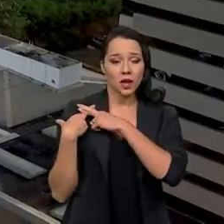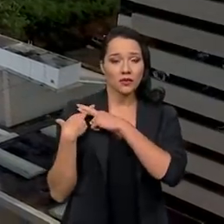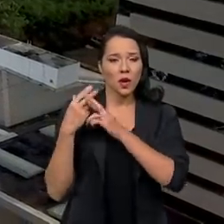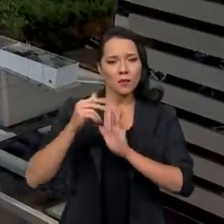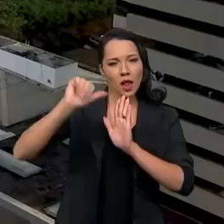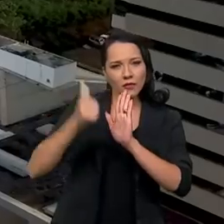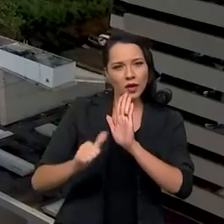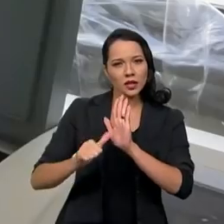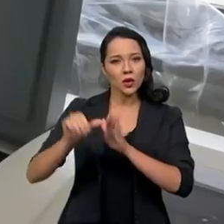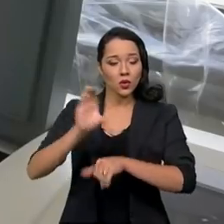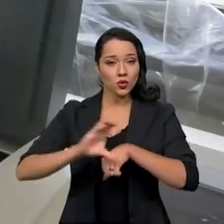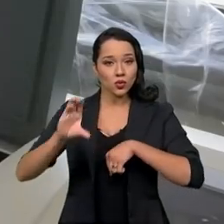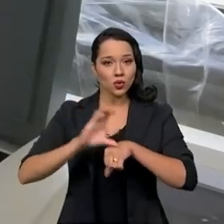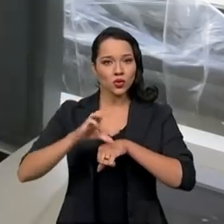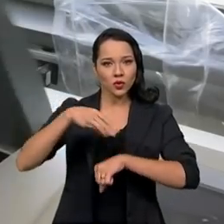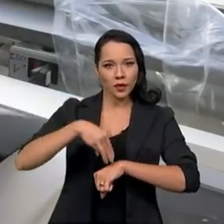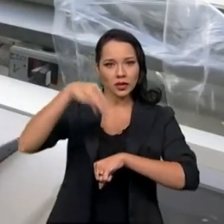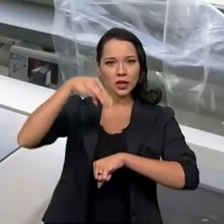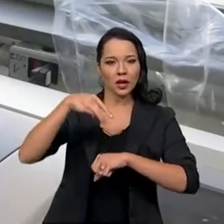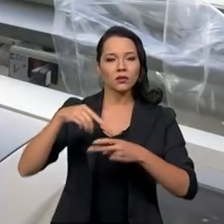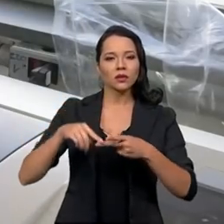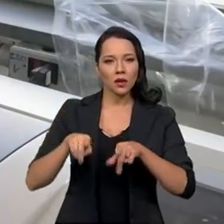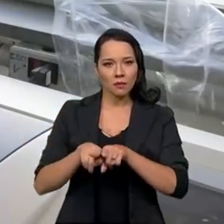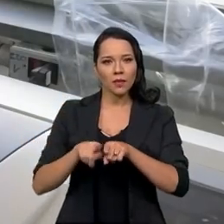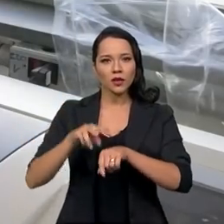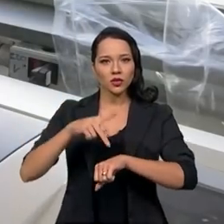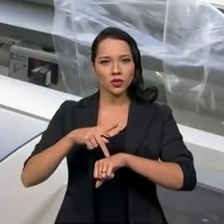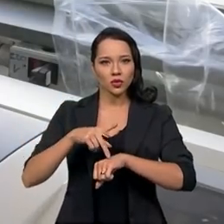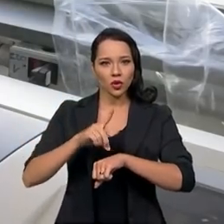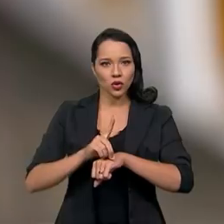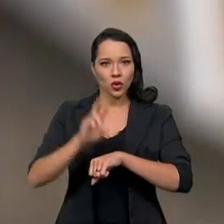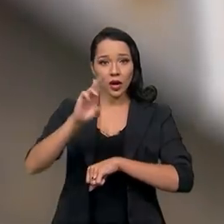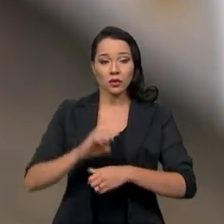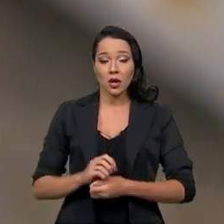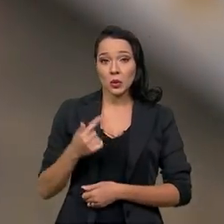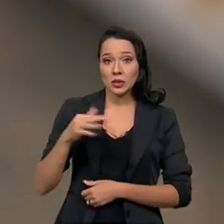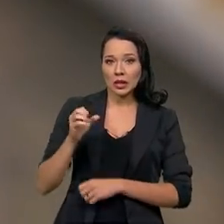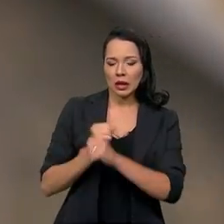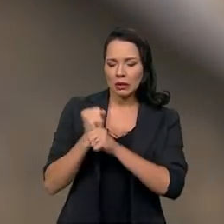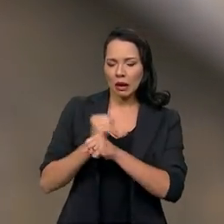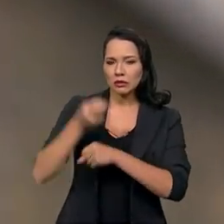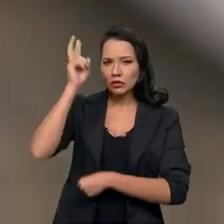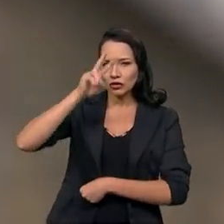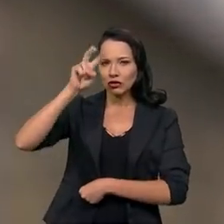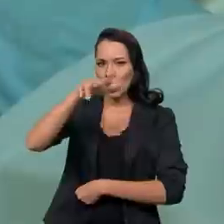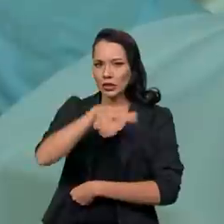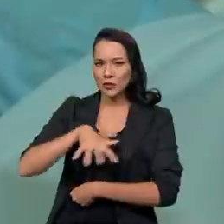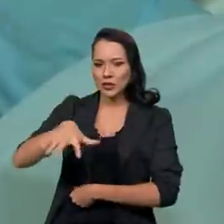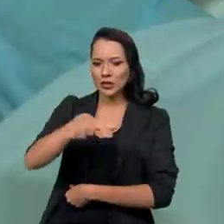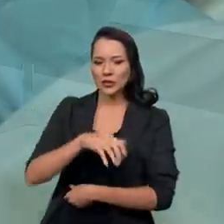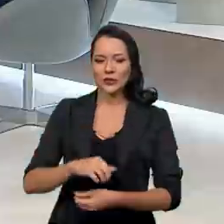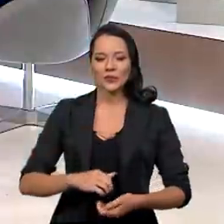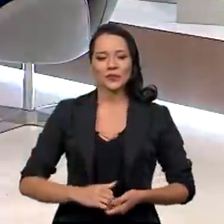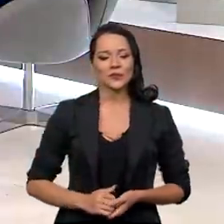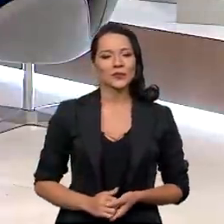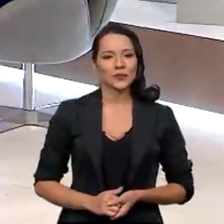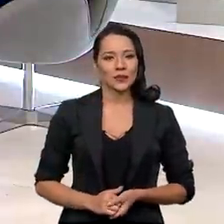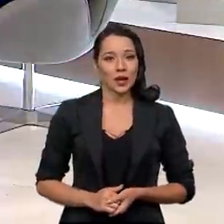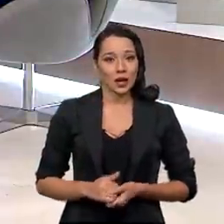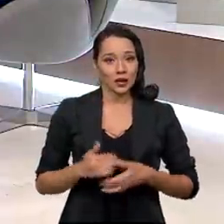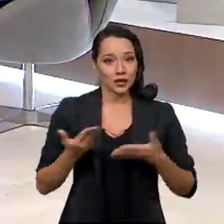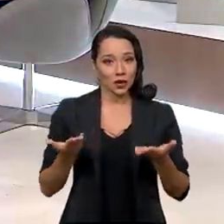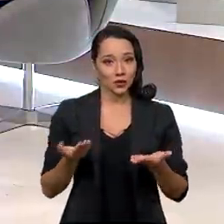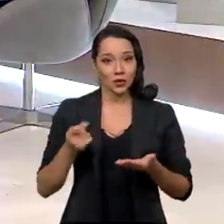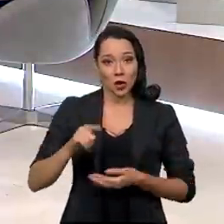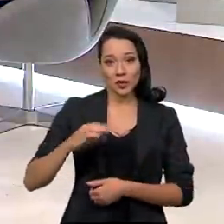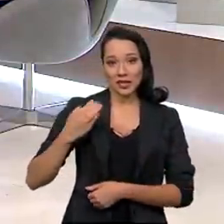pela avaliação dos cursos de mestrado e doutorado, com 70 anos de história no setor. Sobre a